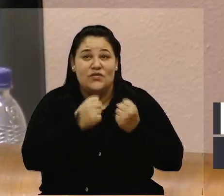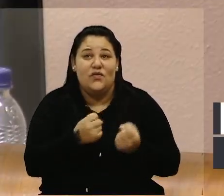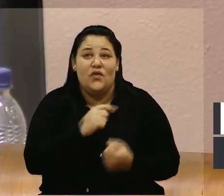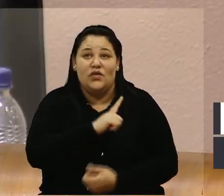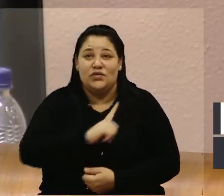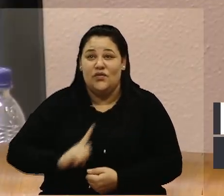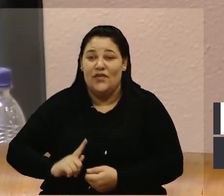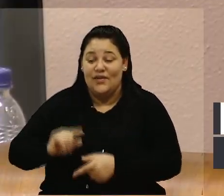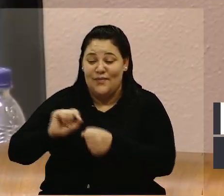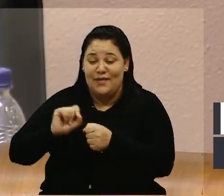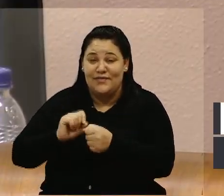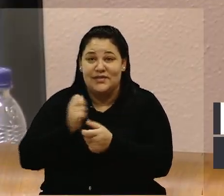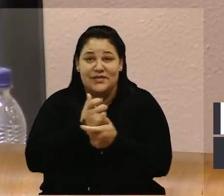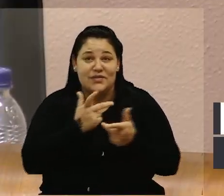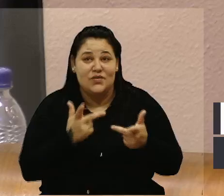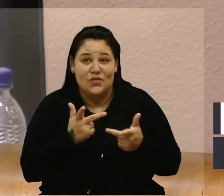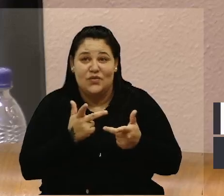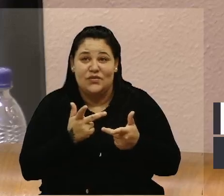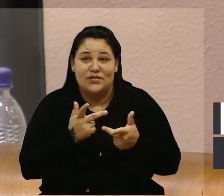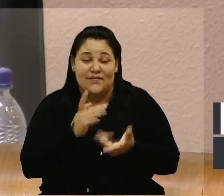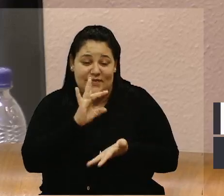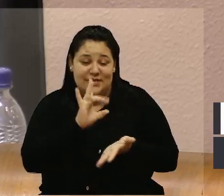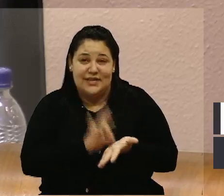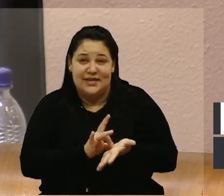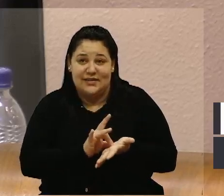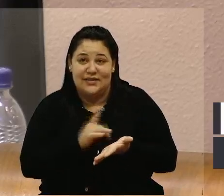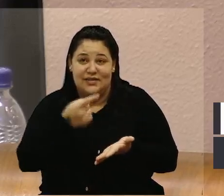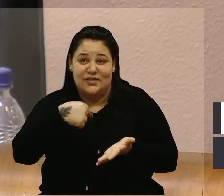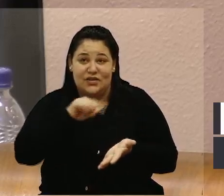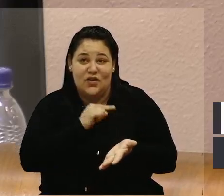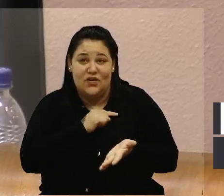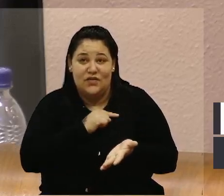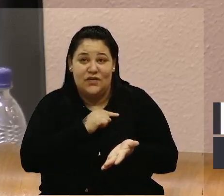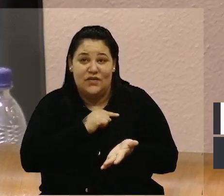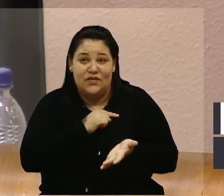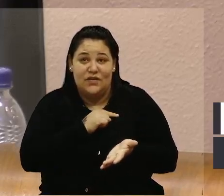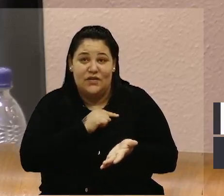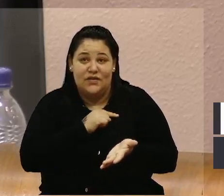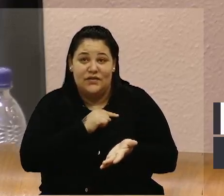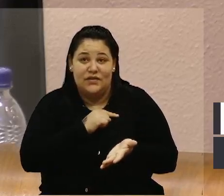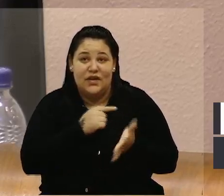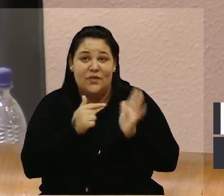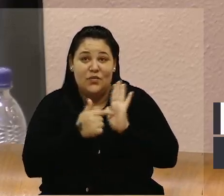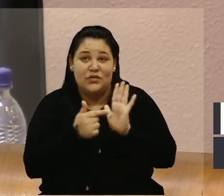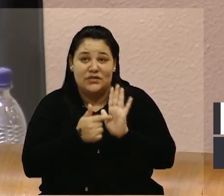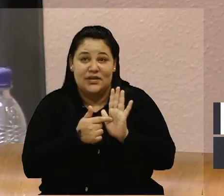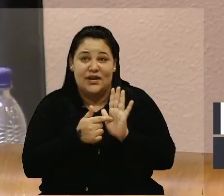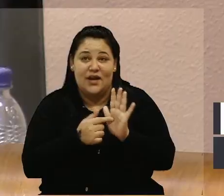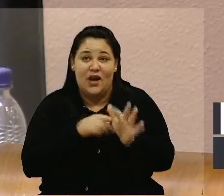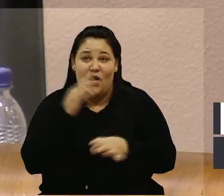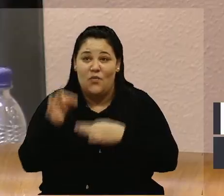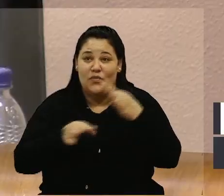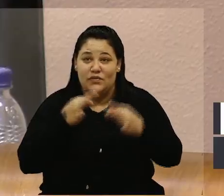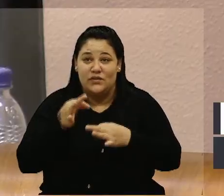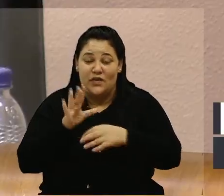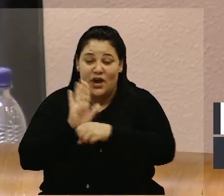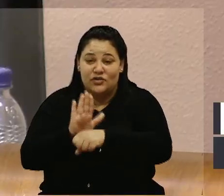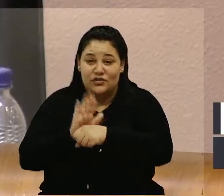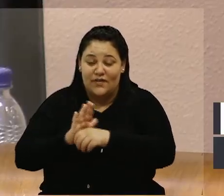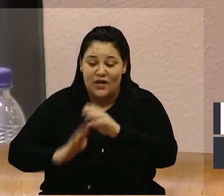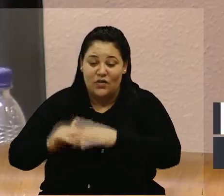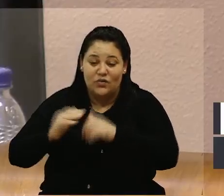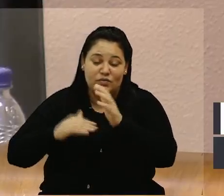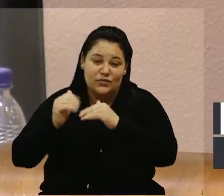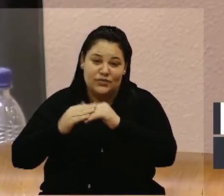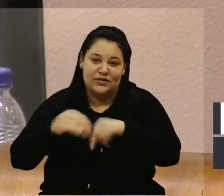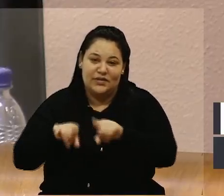fazer essas coisas serem implementadas, nós viríamos aqui, traríamos sugestões, ajudaríamos a construir, inclusive. Mas nós